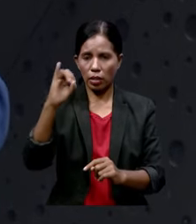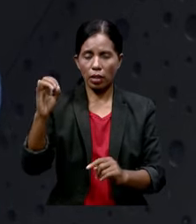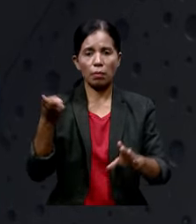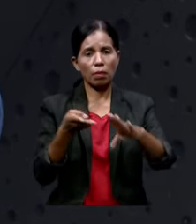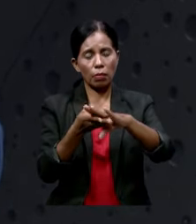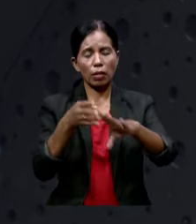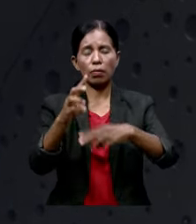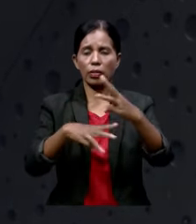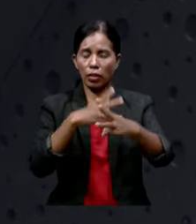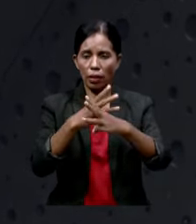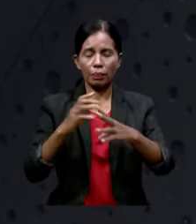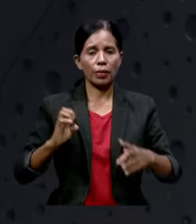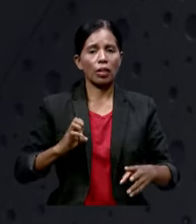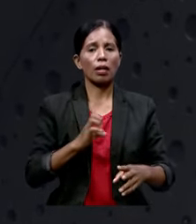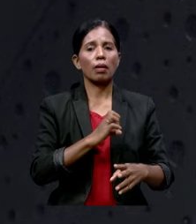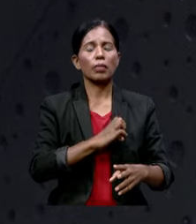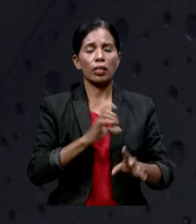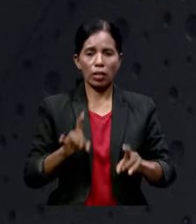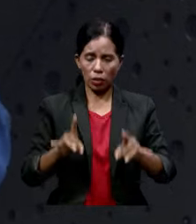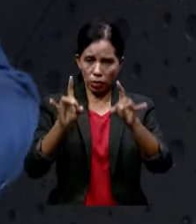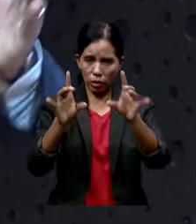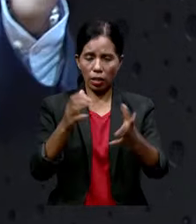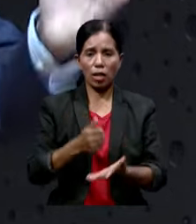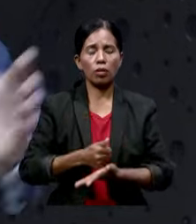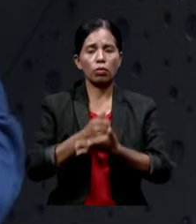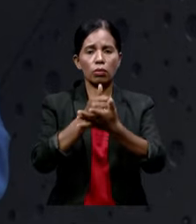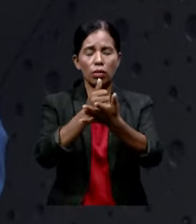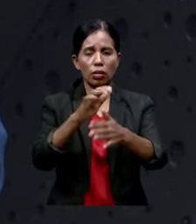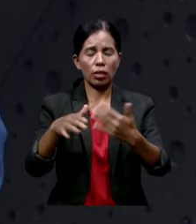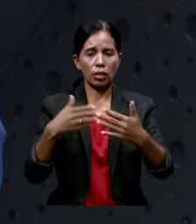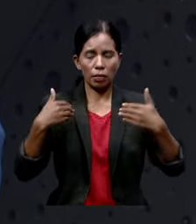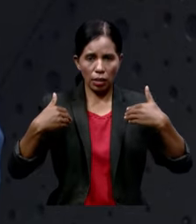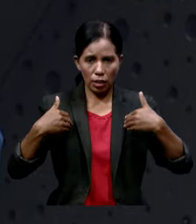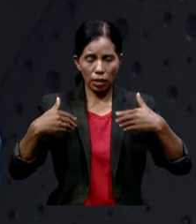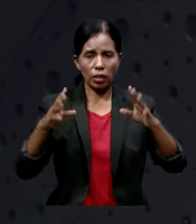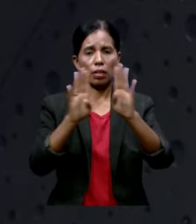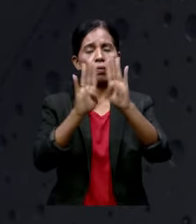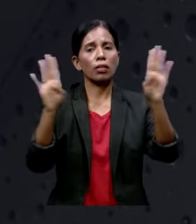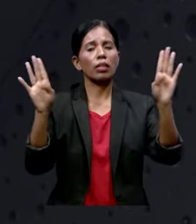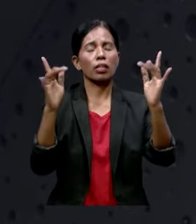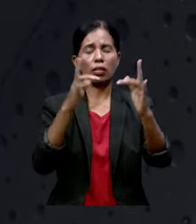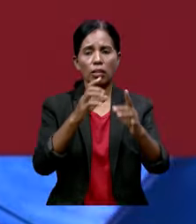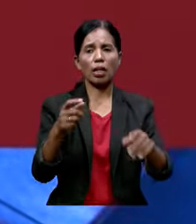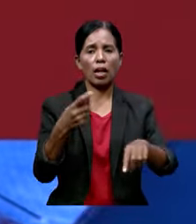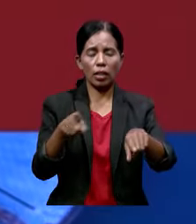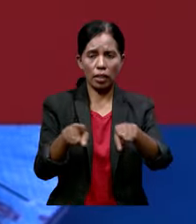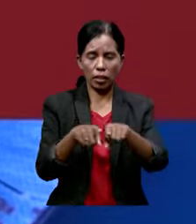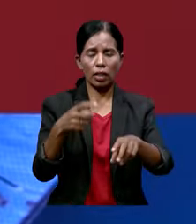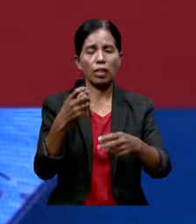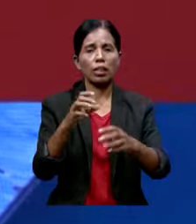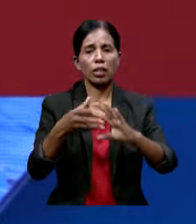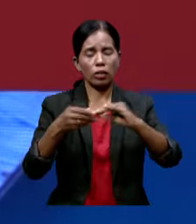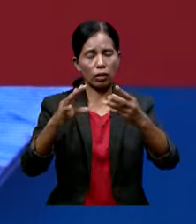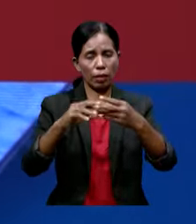mundial embaixada australia ini apoio tomak ita bele iha portal ida ne. Hau ne momento histórico ida. Portal